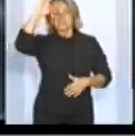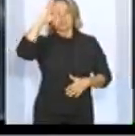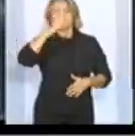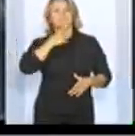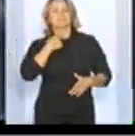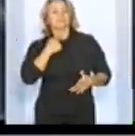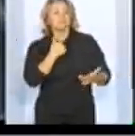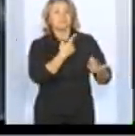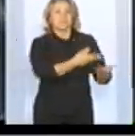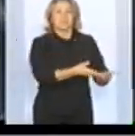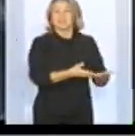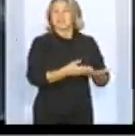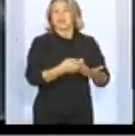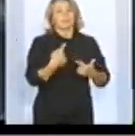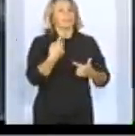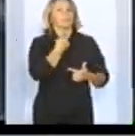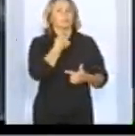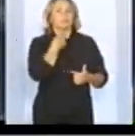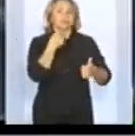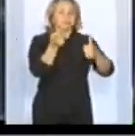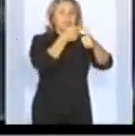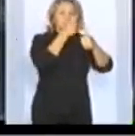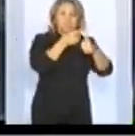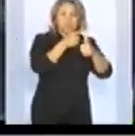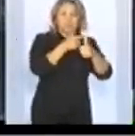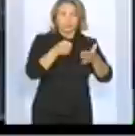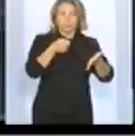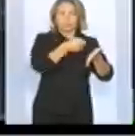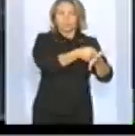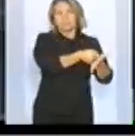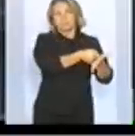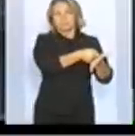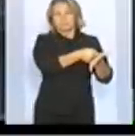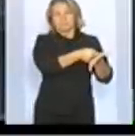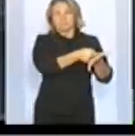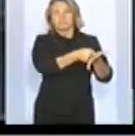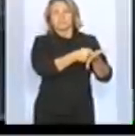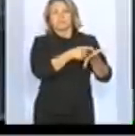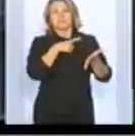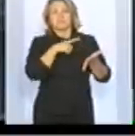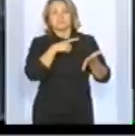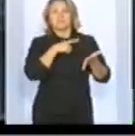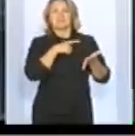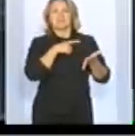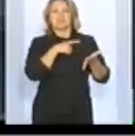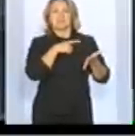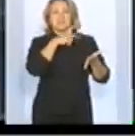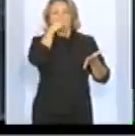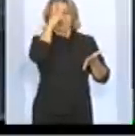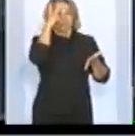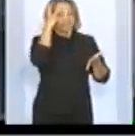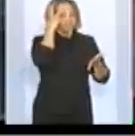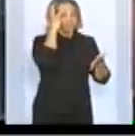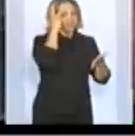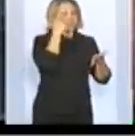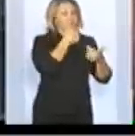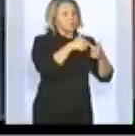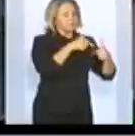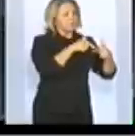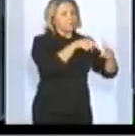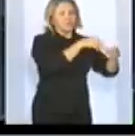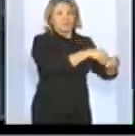não poderia primeiro investir e ser um empresário local a investir nesse